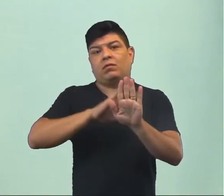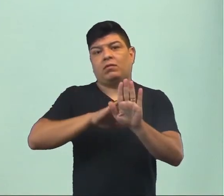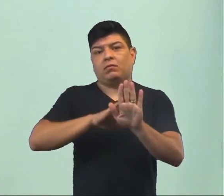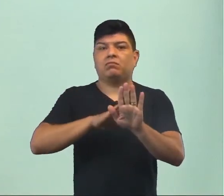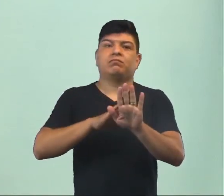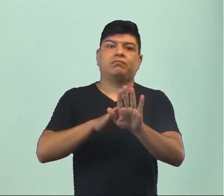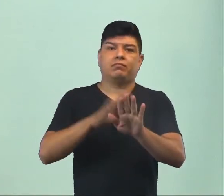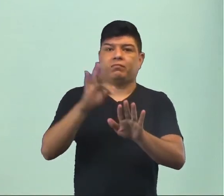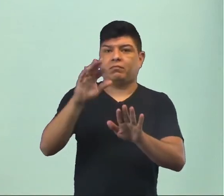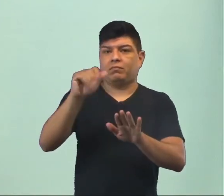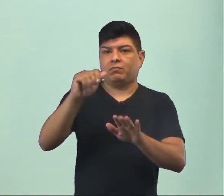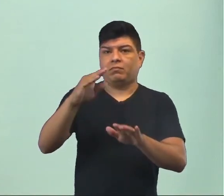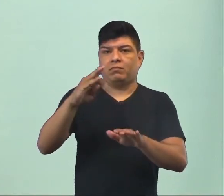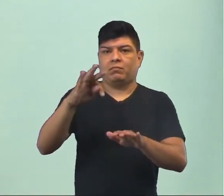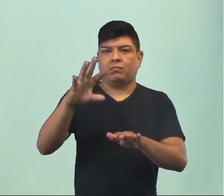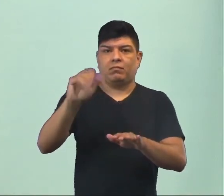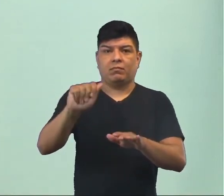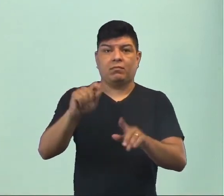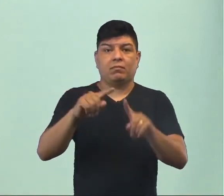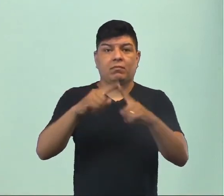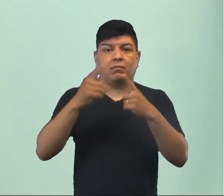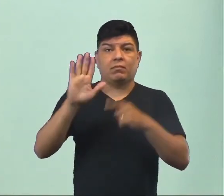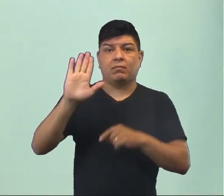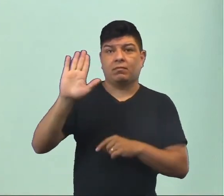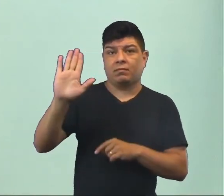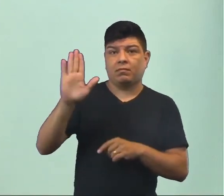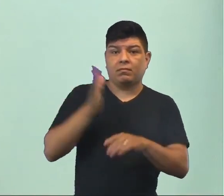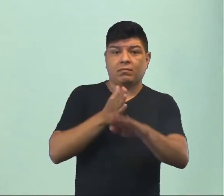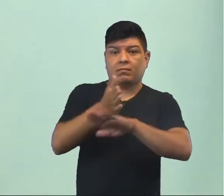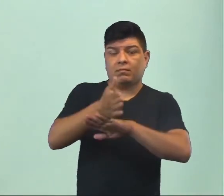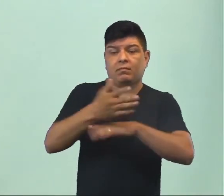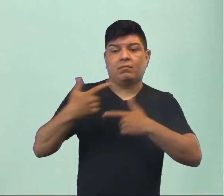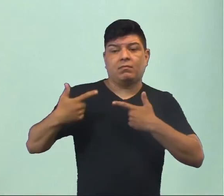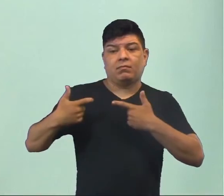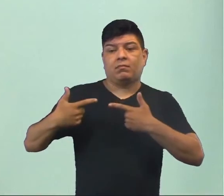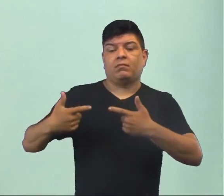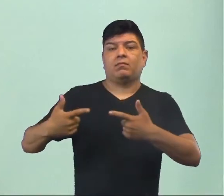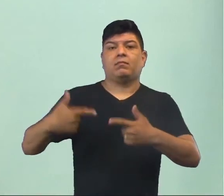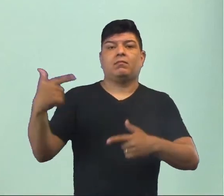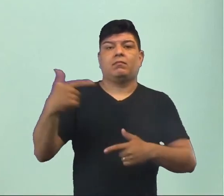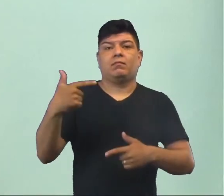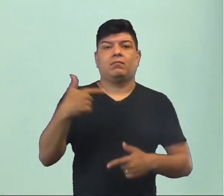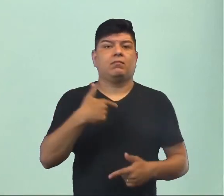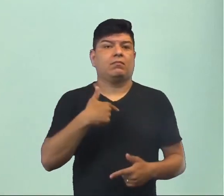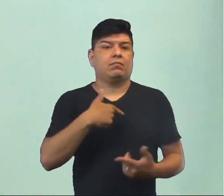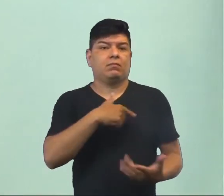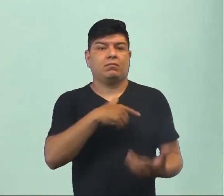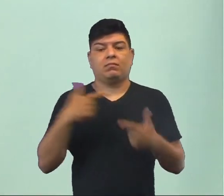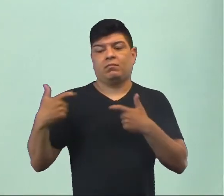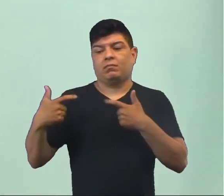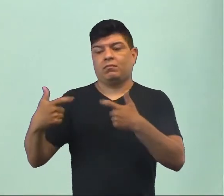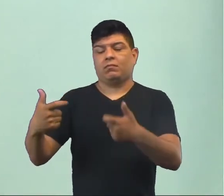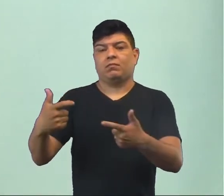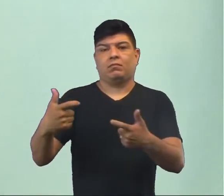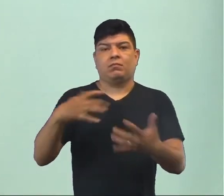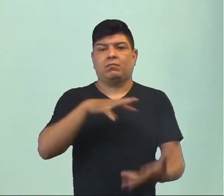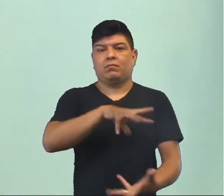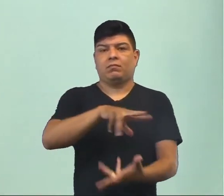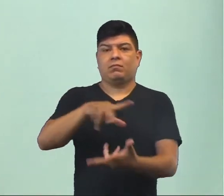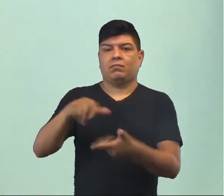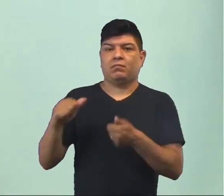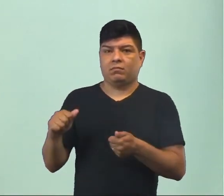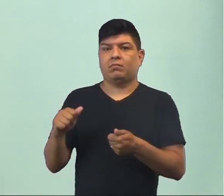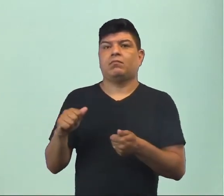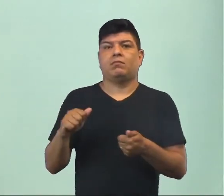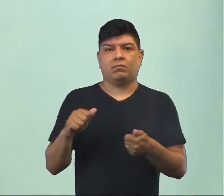fascista. Mas lá, né, na entrada do Brasil nesse conflito da Segunda Guerra Mundial, a gente acaba, né, partindo para o